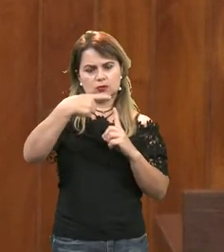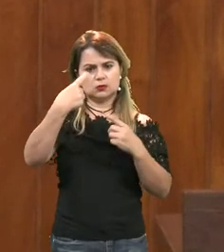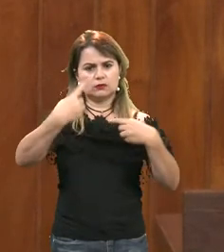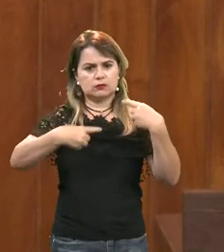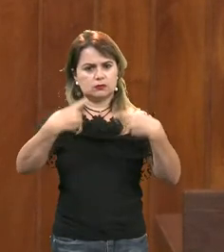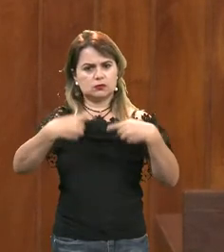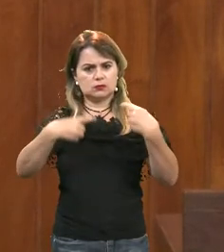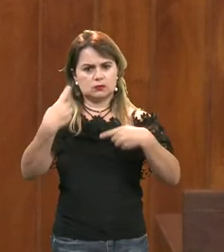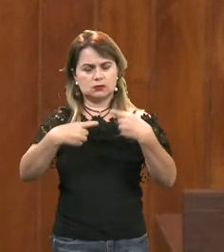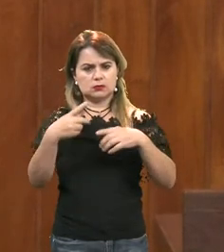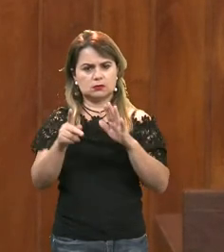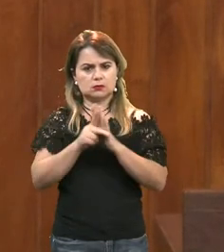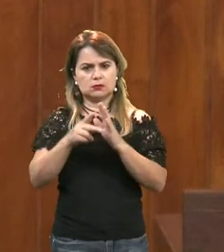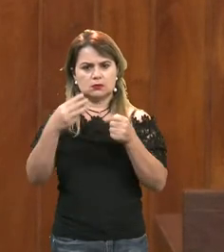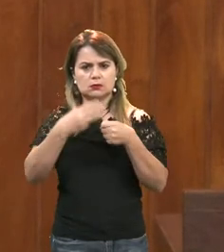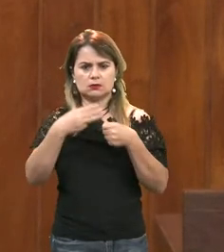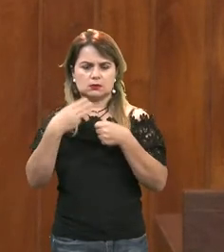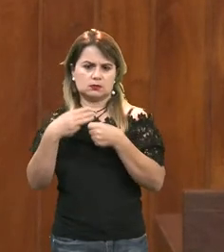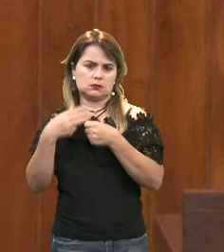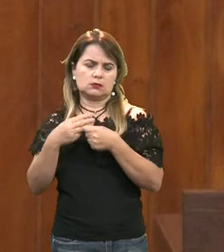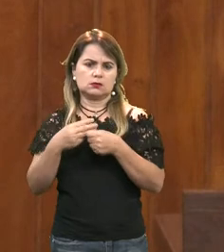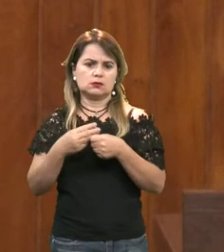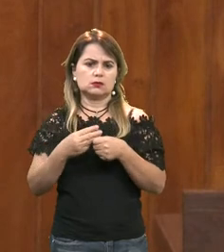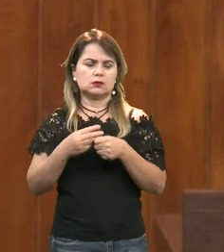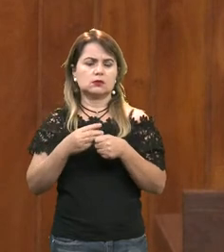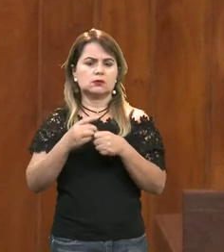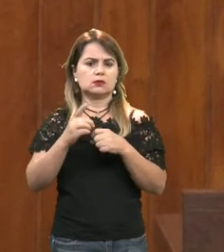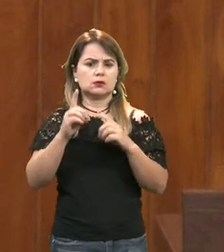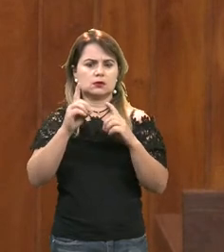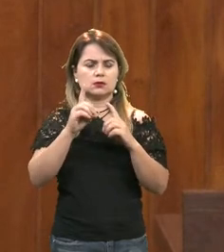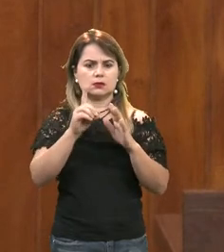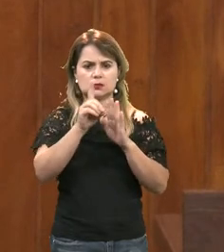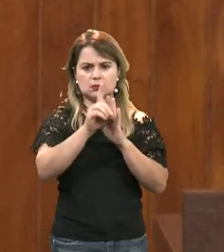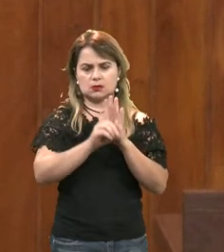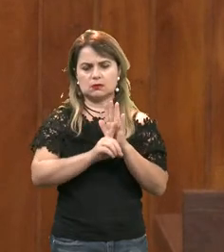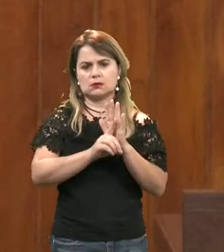municipal voltada à democratização do acesso à